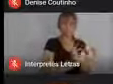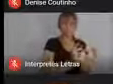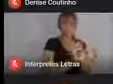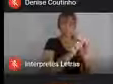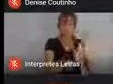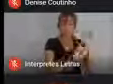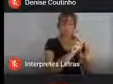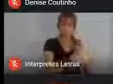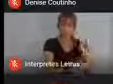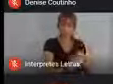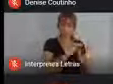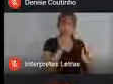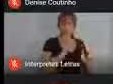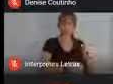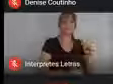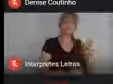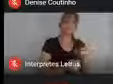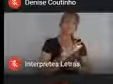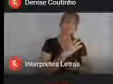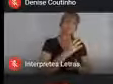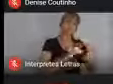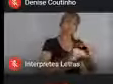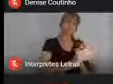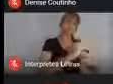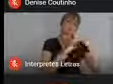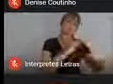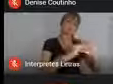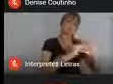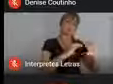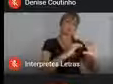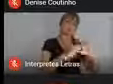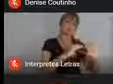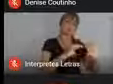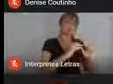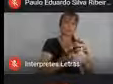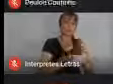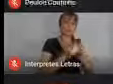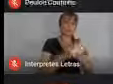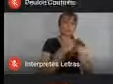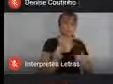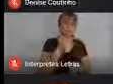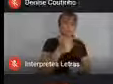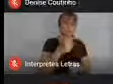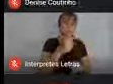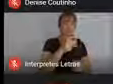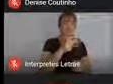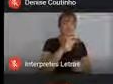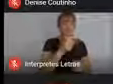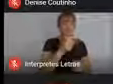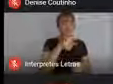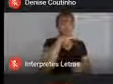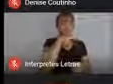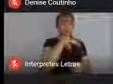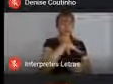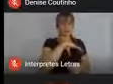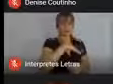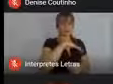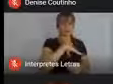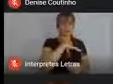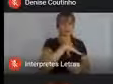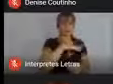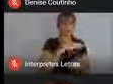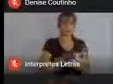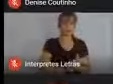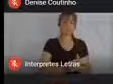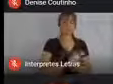e construíram aquilo que nós conhecemos hoje como português brasileiro, ou como português amazônico. Essa é uma